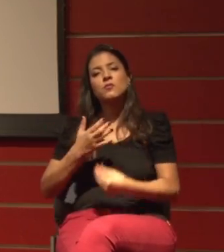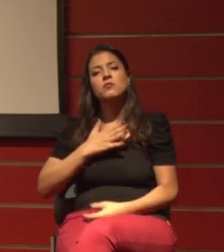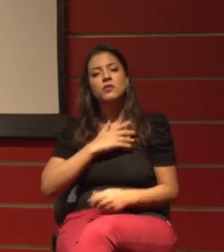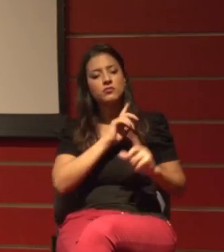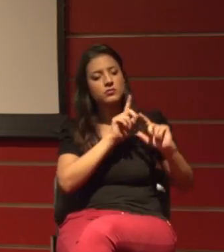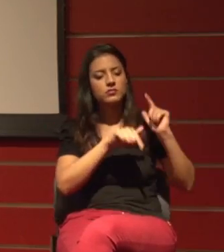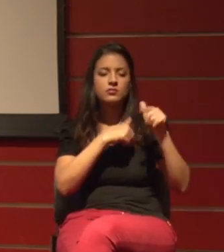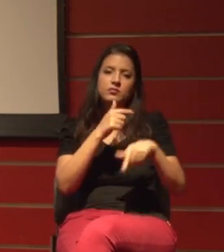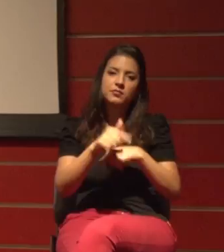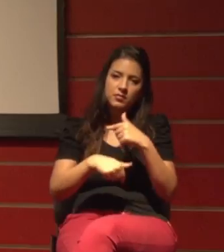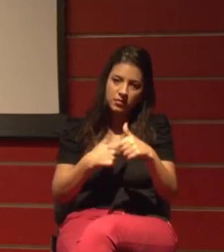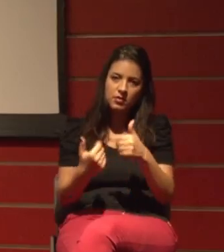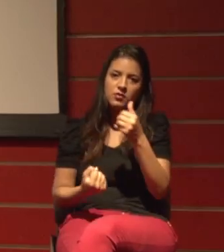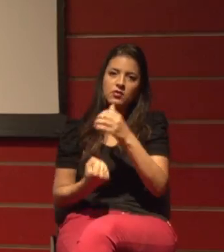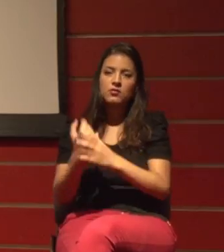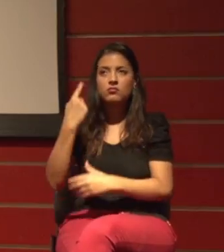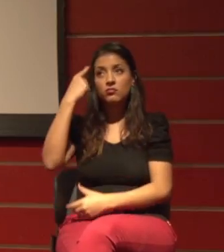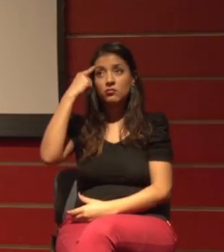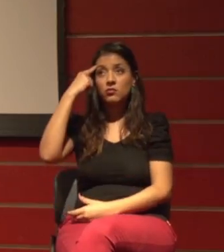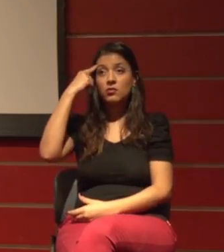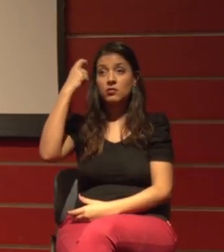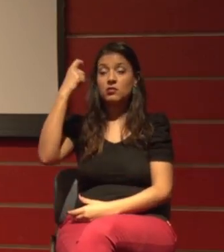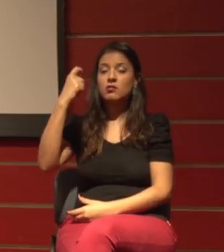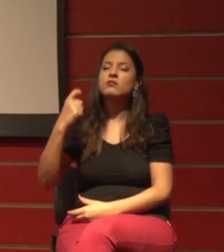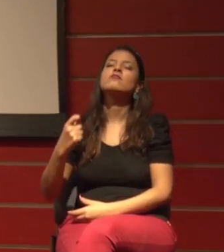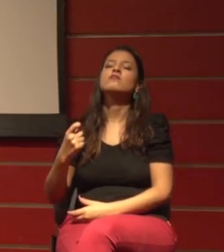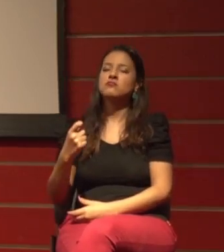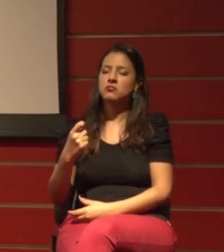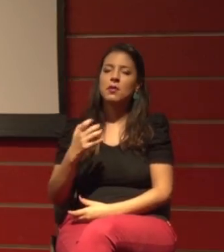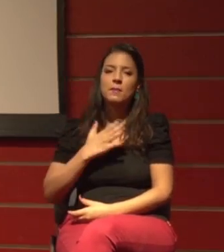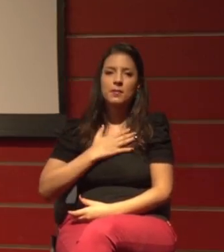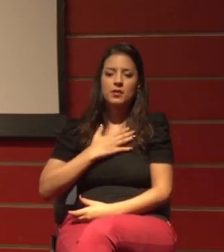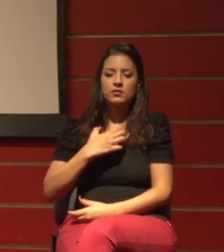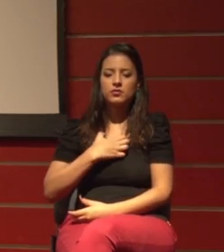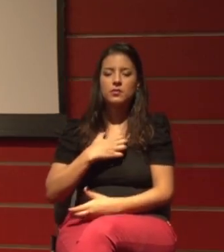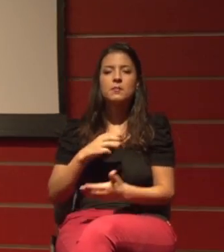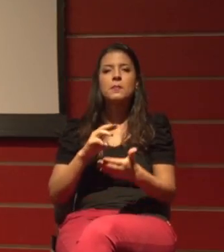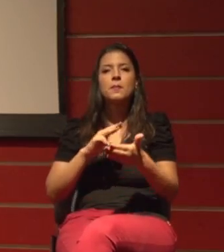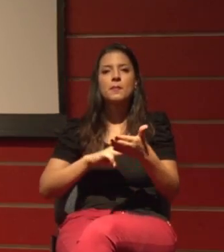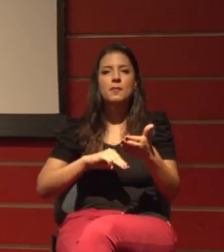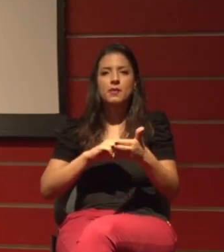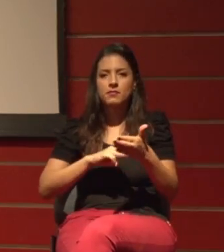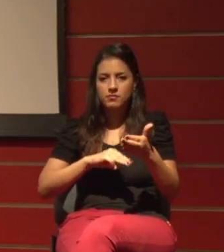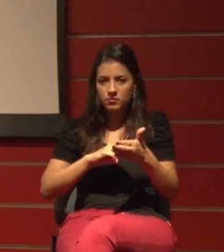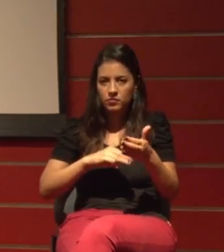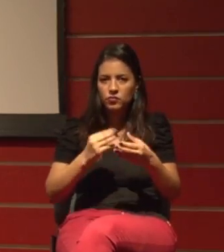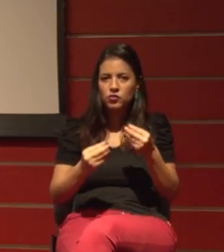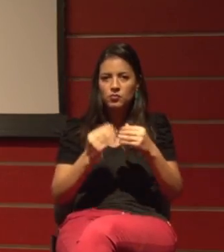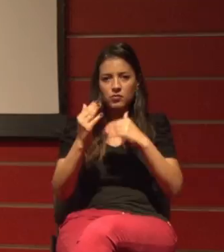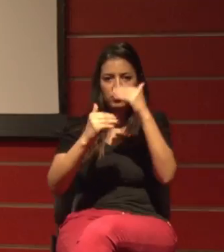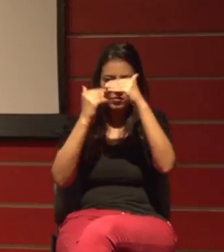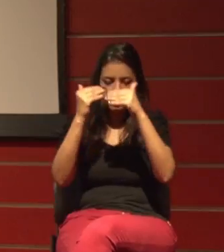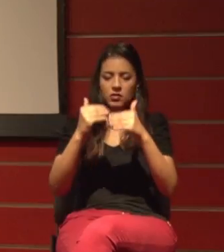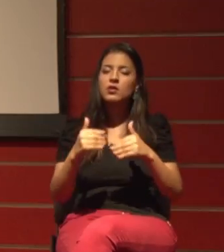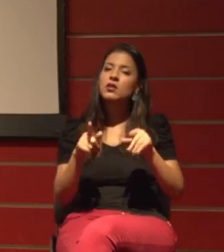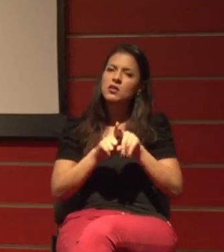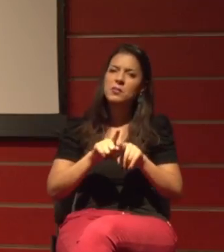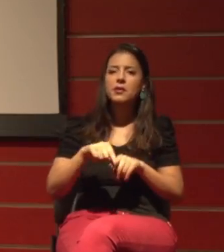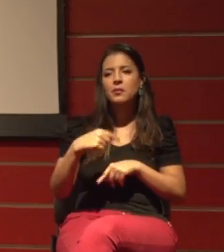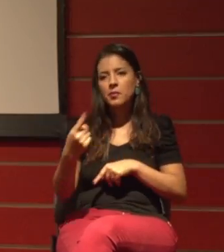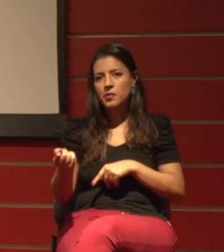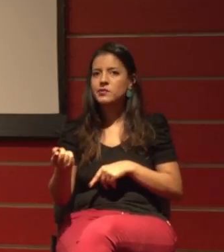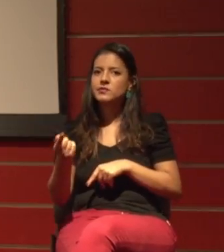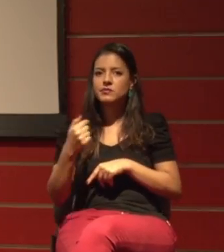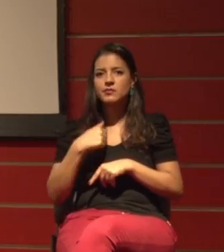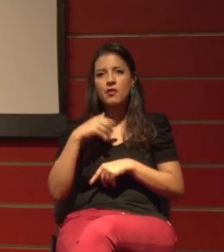meu trabalho de criação do Meu método de criação e e daí a gente expande pro o audiovisual que é algo que eu